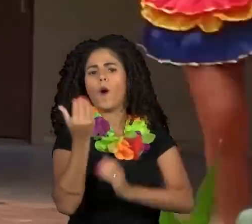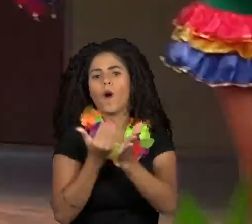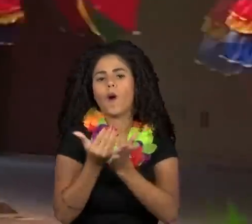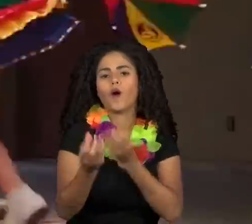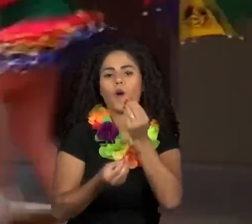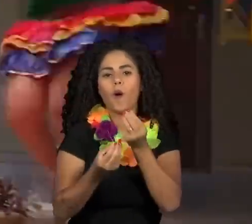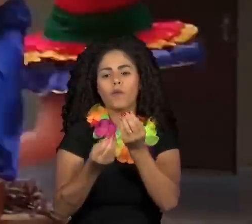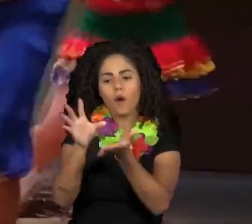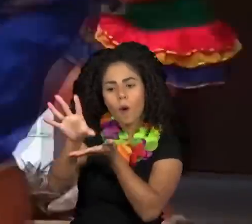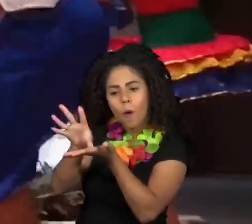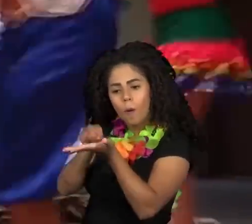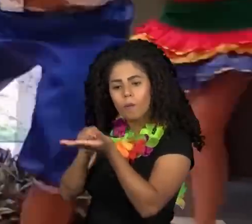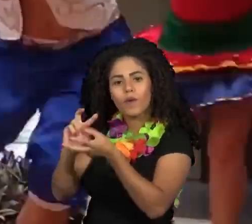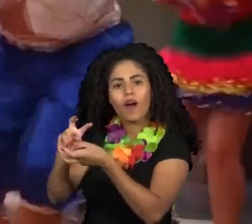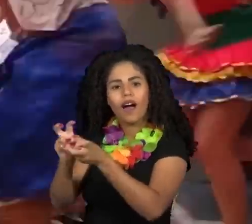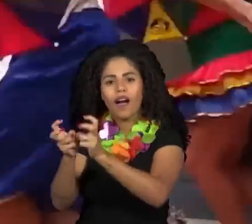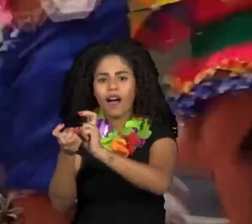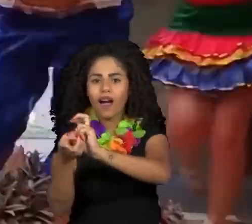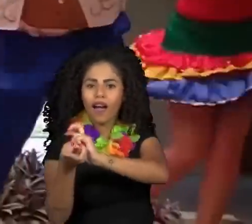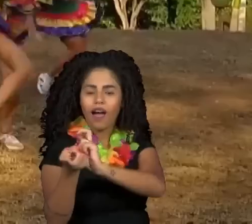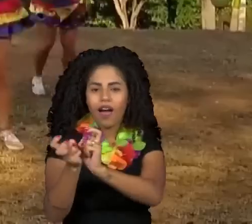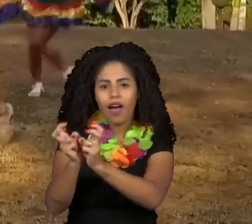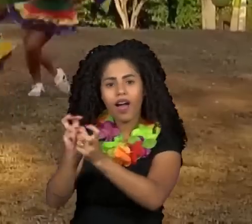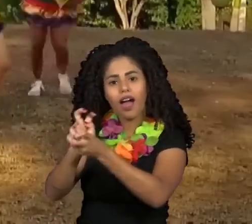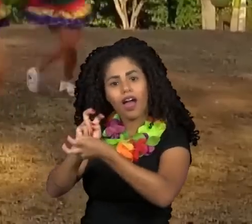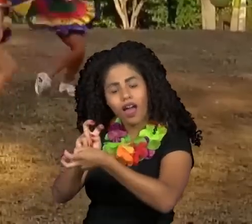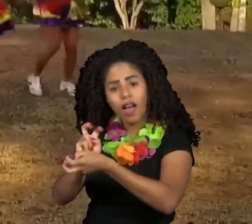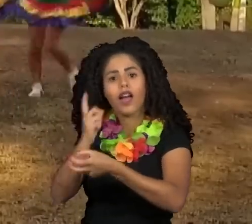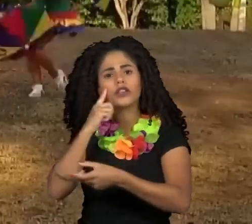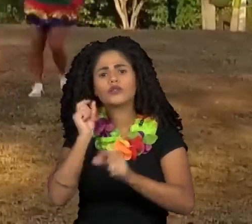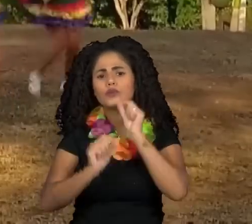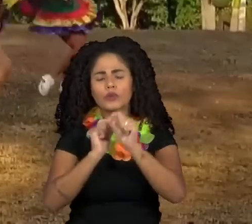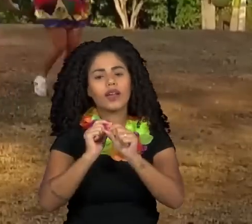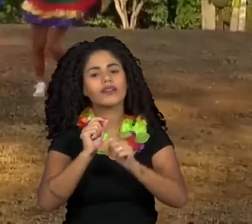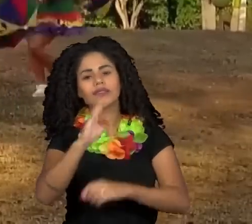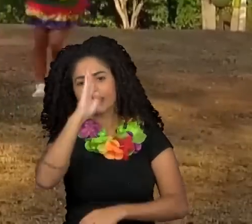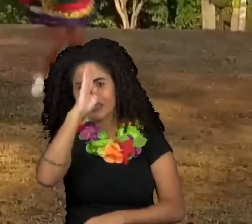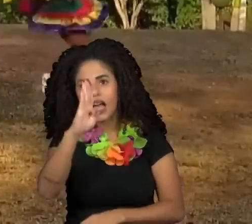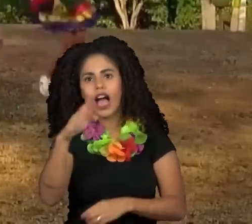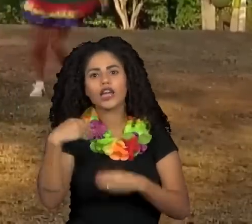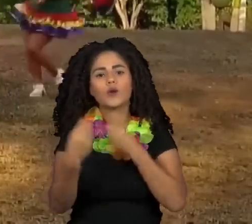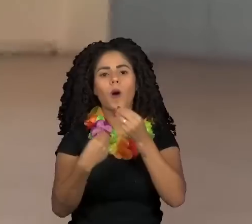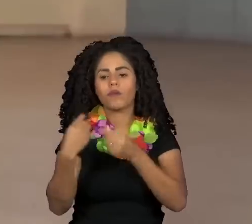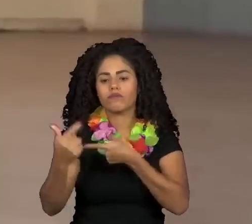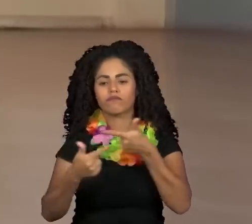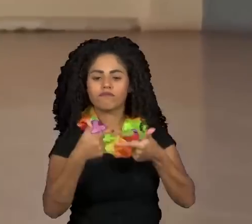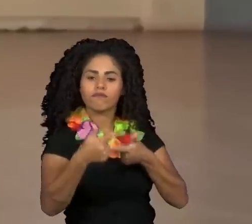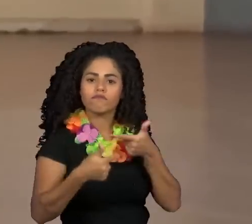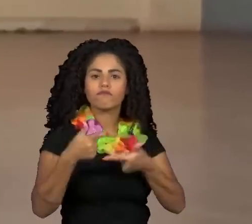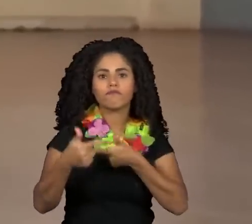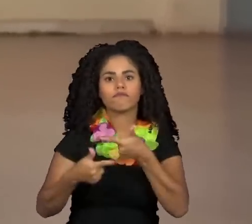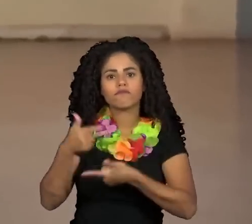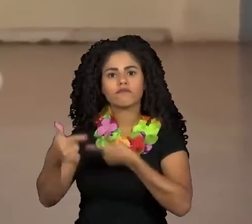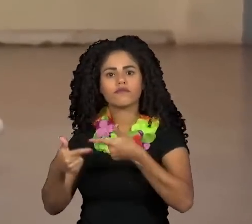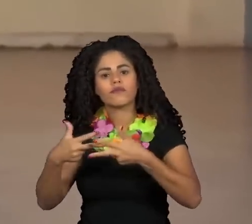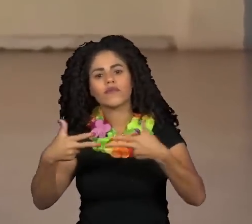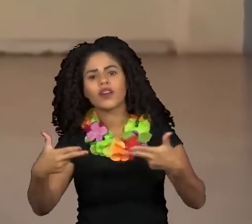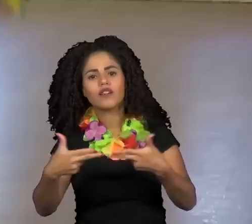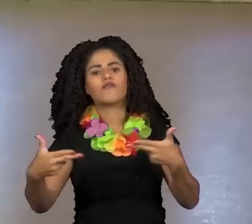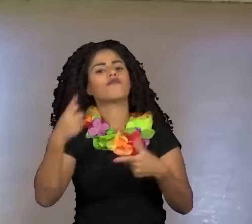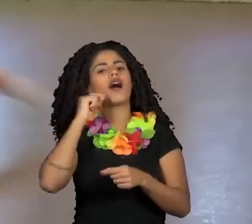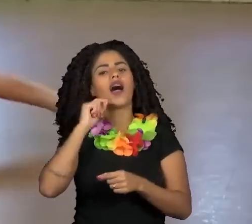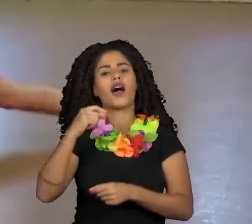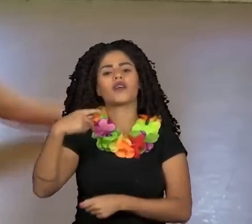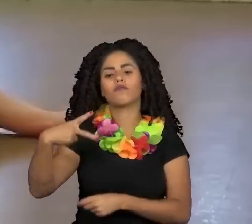da capoeira. Então tem o nome que está sempre voltado para o universo do trabalho. A tesoura, o